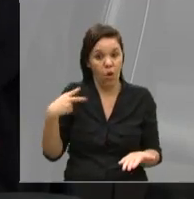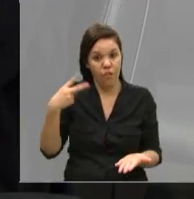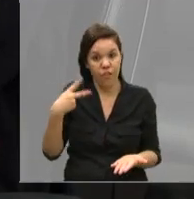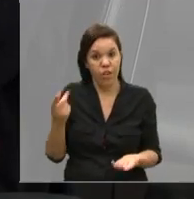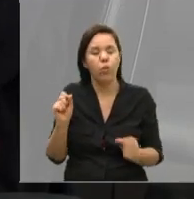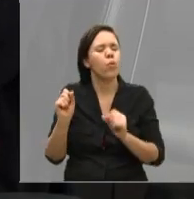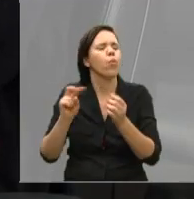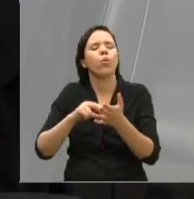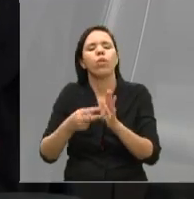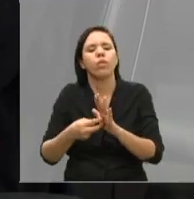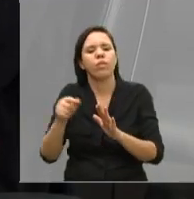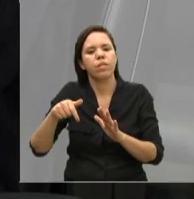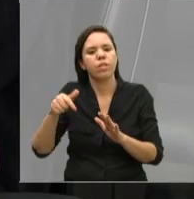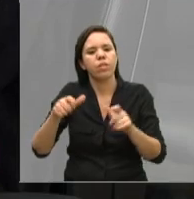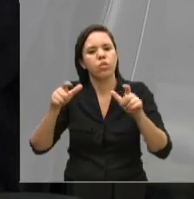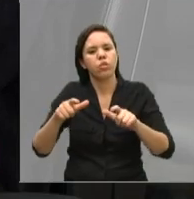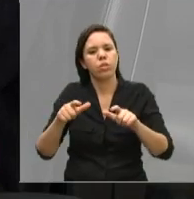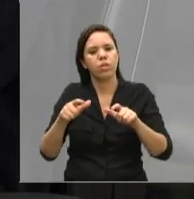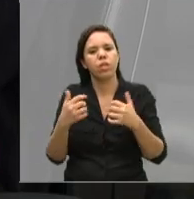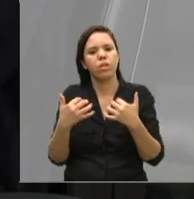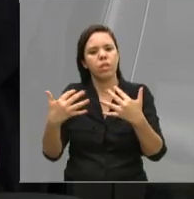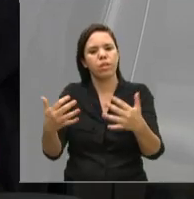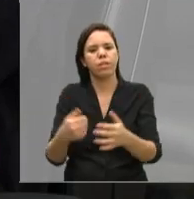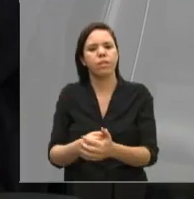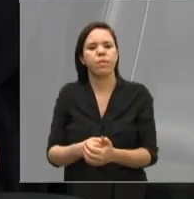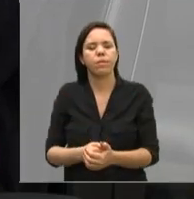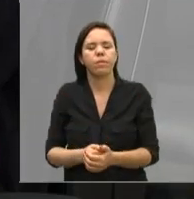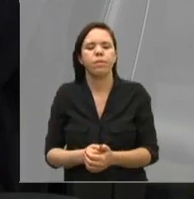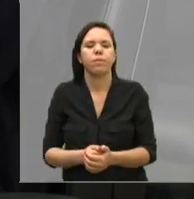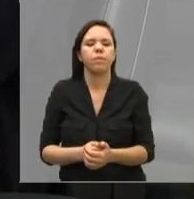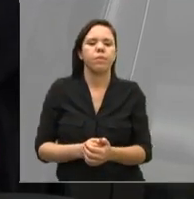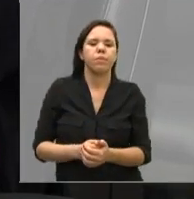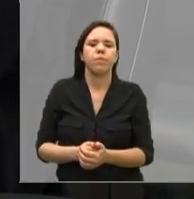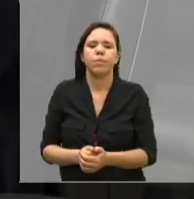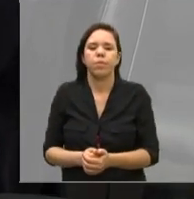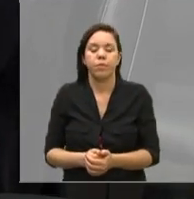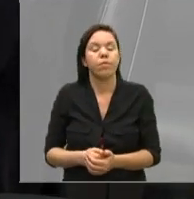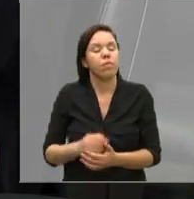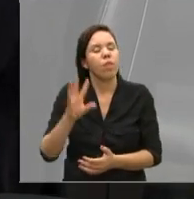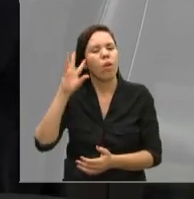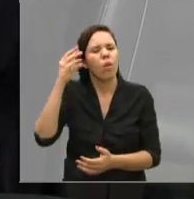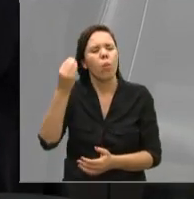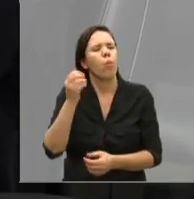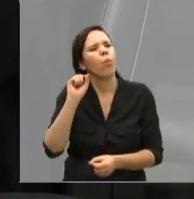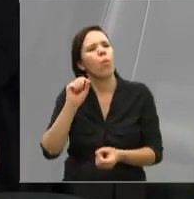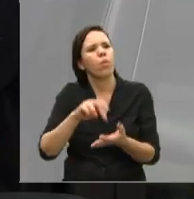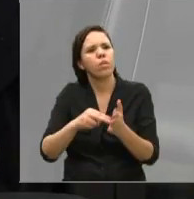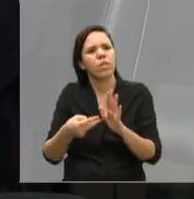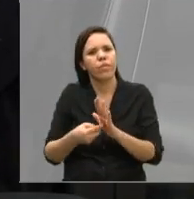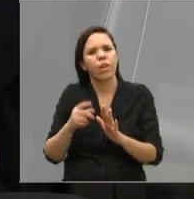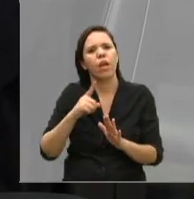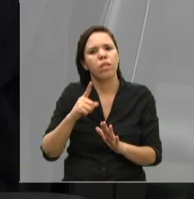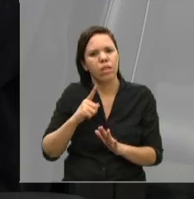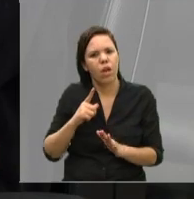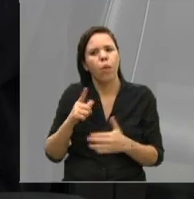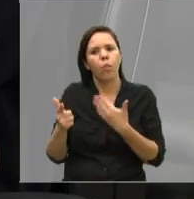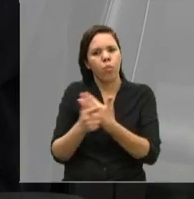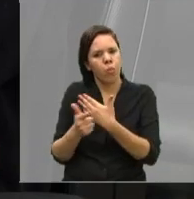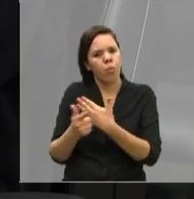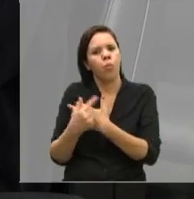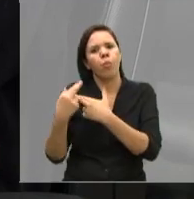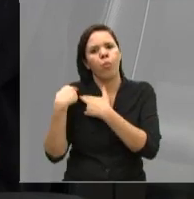O que significa esse plenário aqui? Olha, eu entendo que o mandato ele tem uma função de